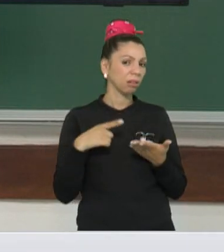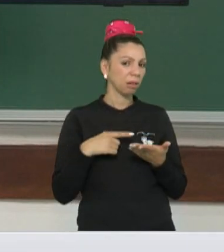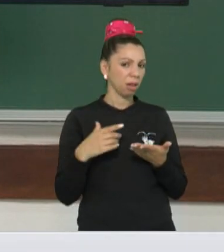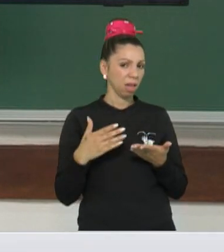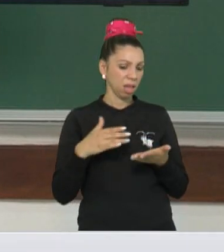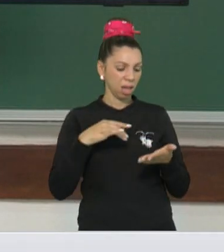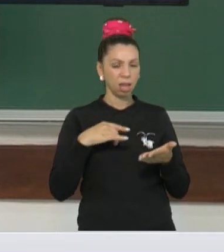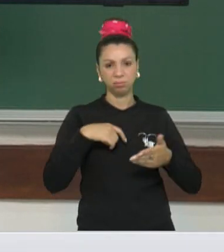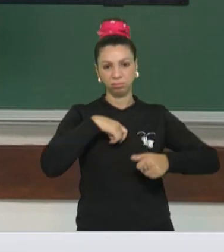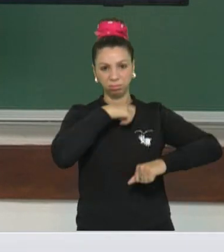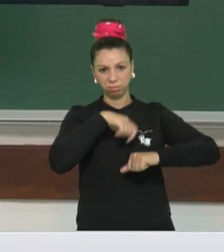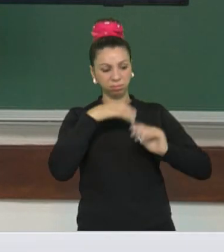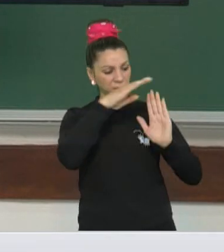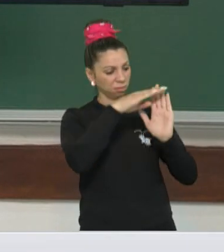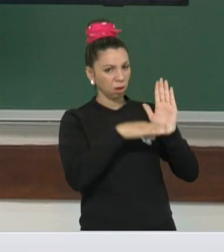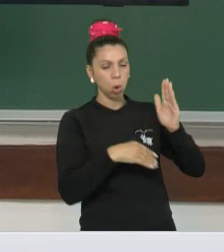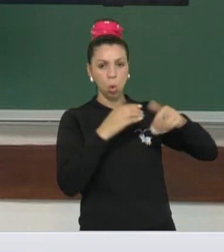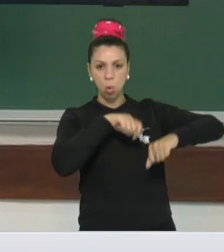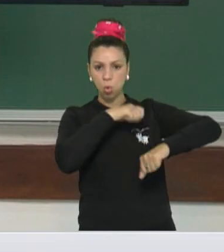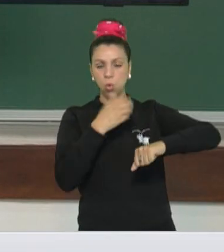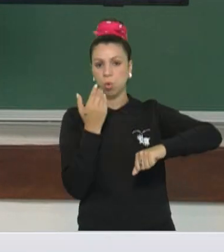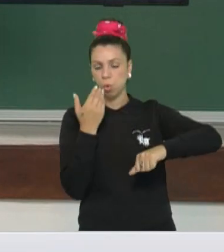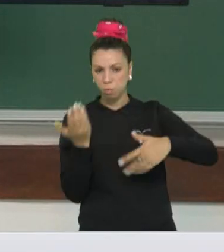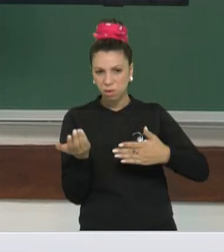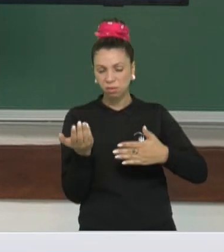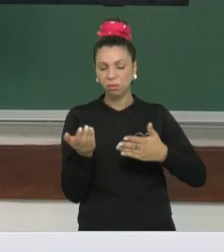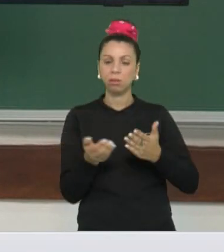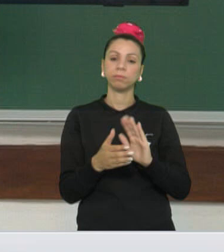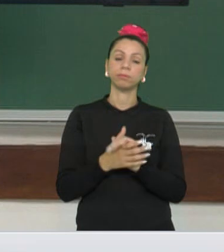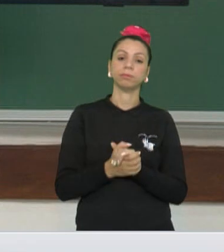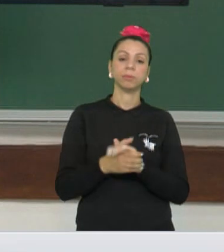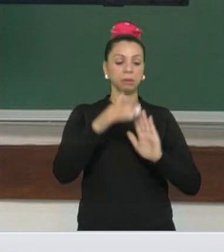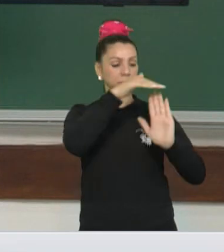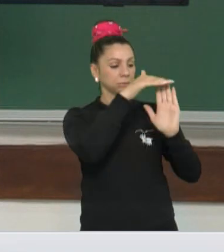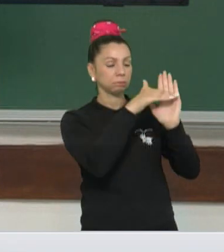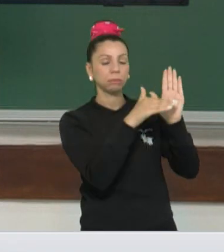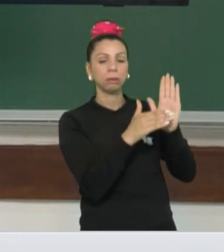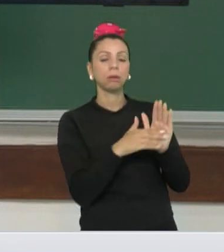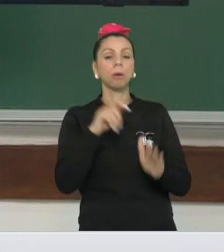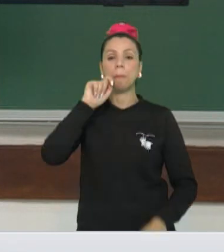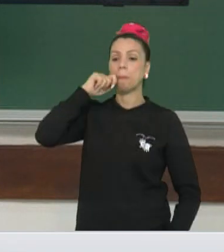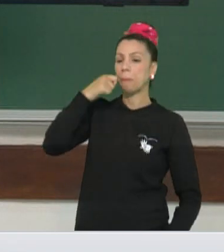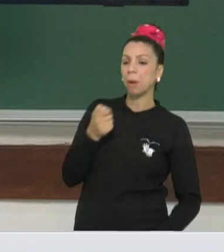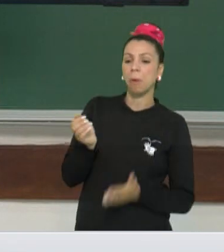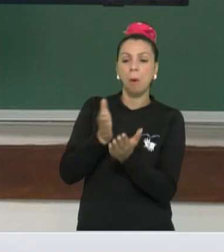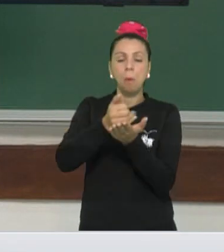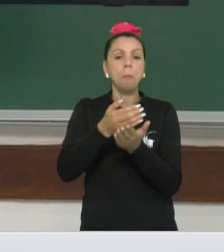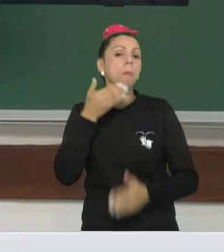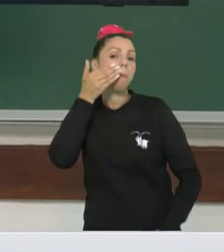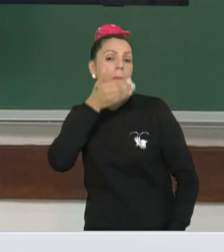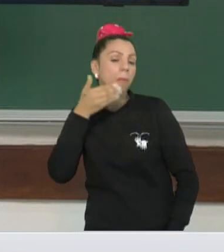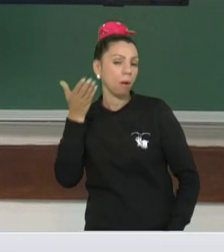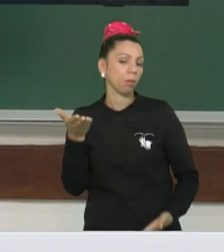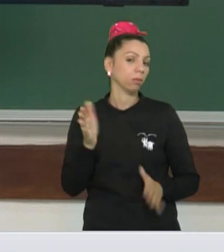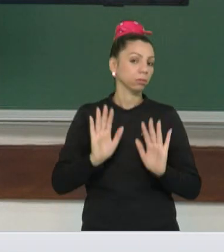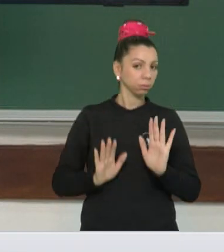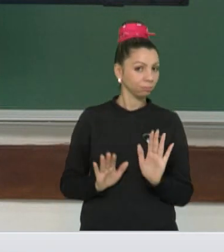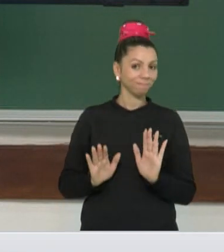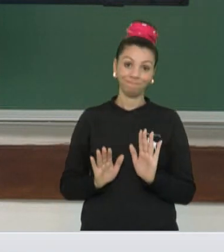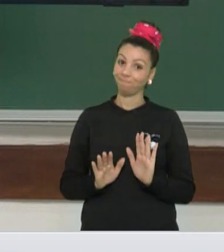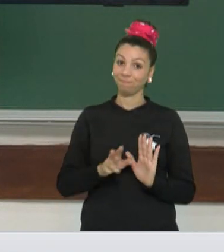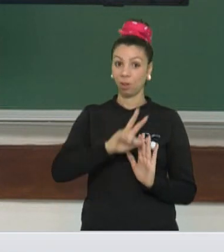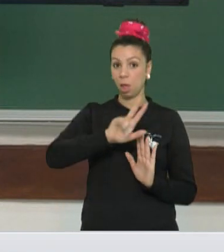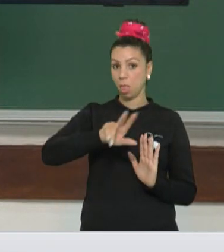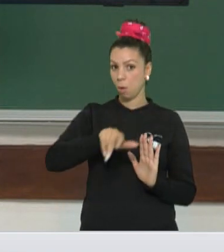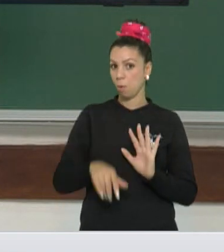de comida. Já que está falando em comida, né? É receita de pão, de bolo, de sal. Não é